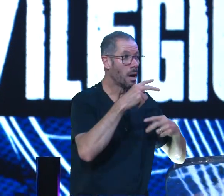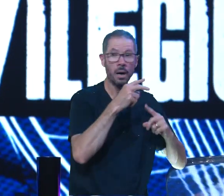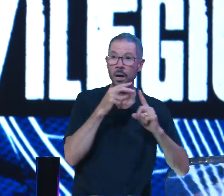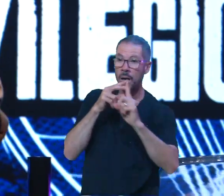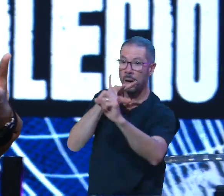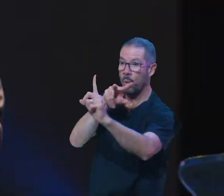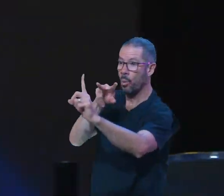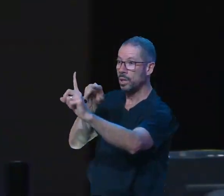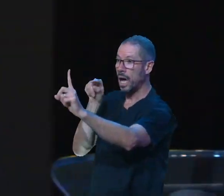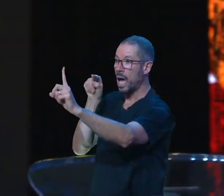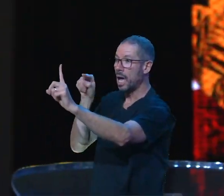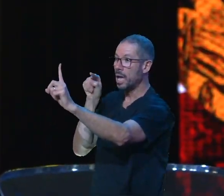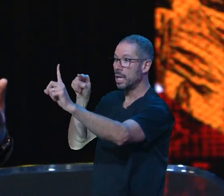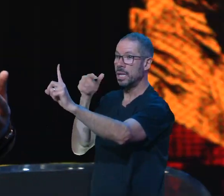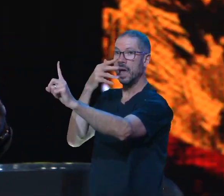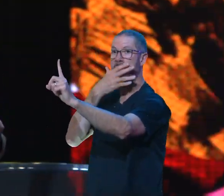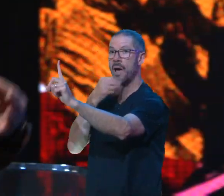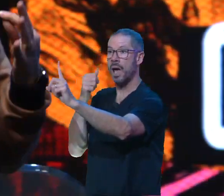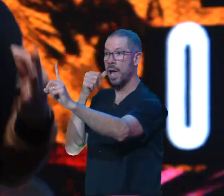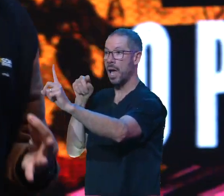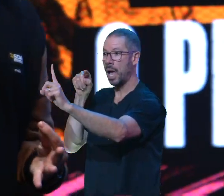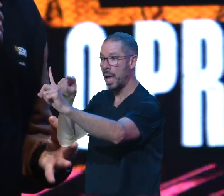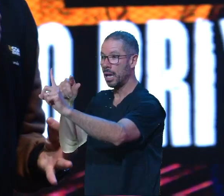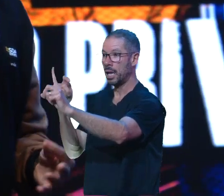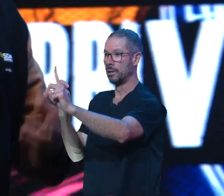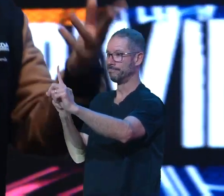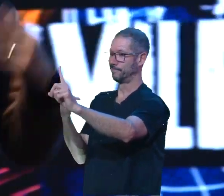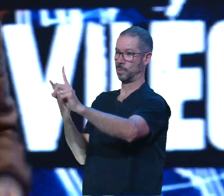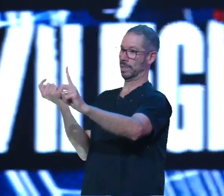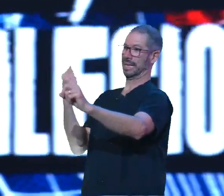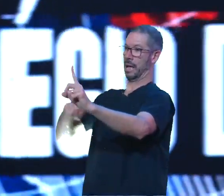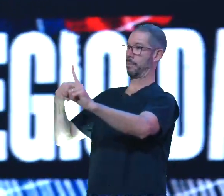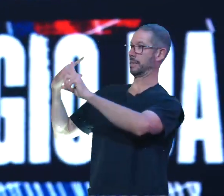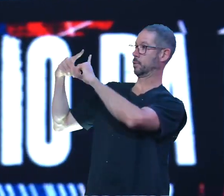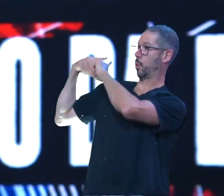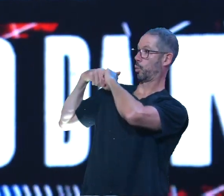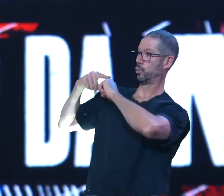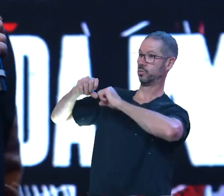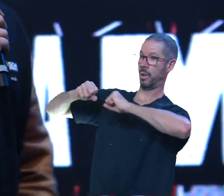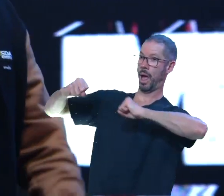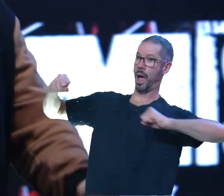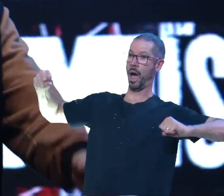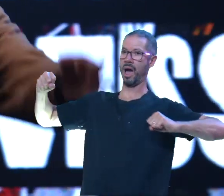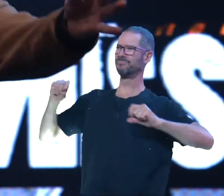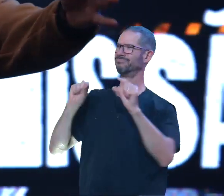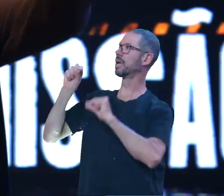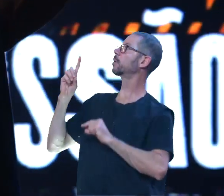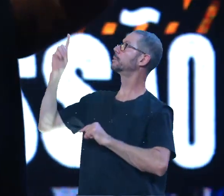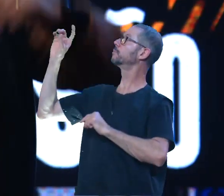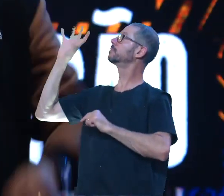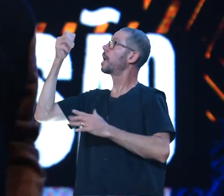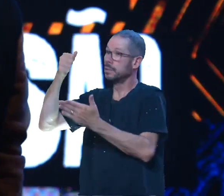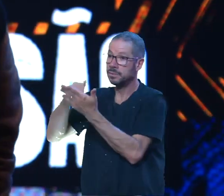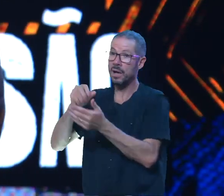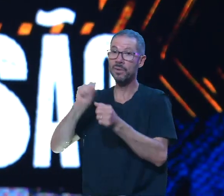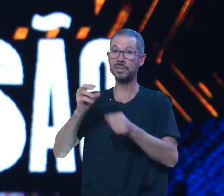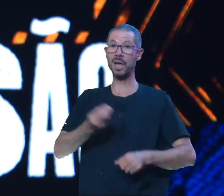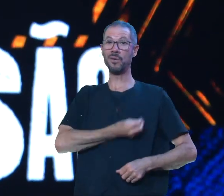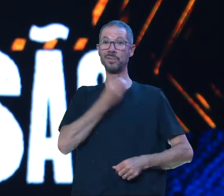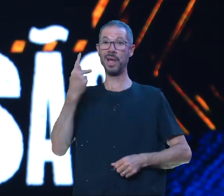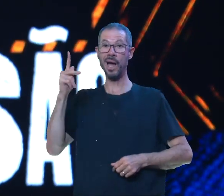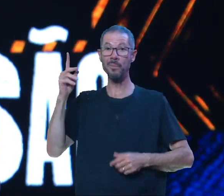olha, ele, ela, são incapazes de carregar uma cruz daquele tamanho. O que Deus quer realizar e fazer na vida daquela